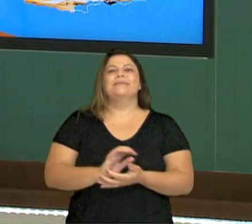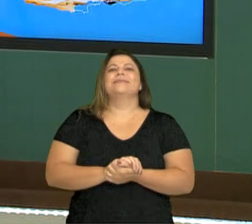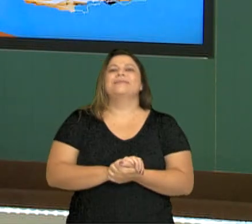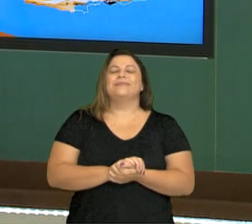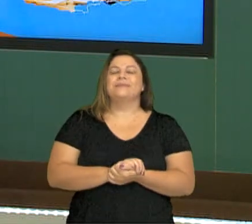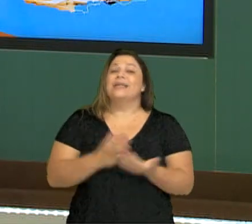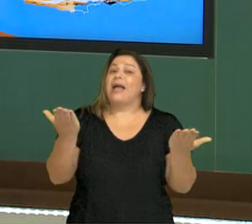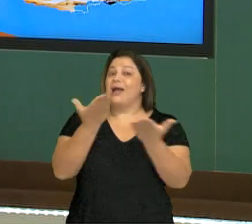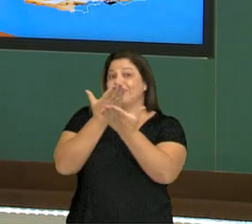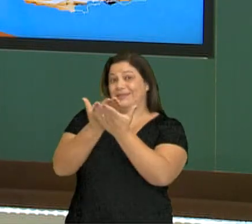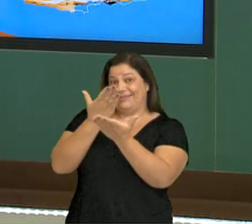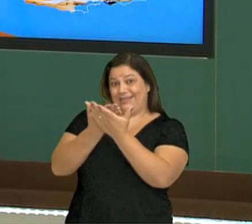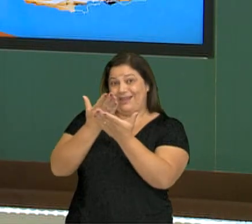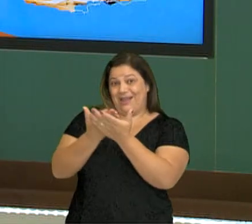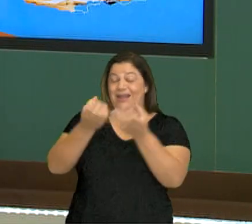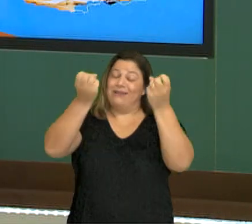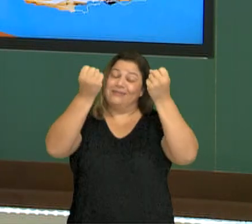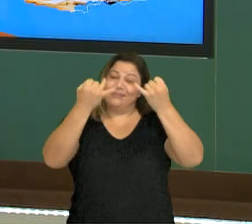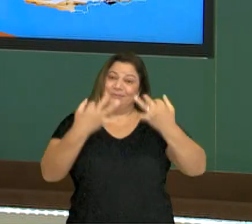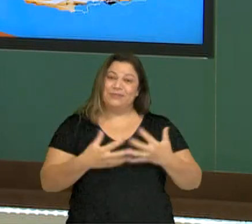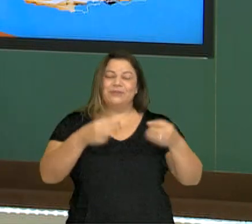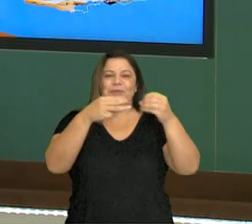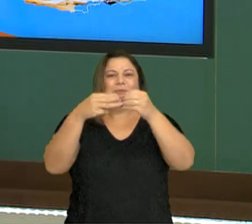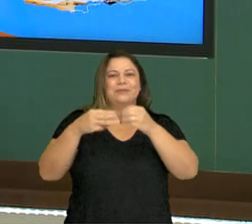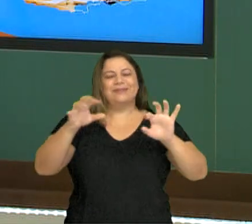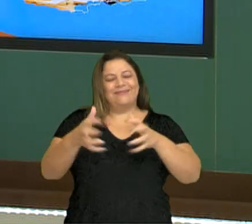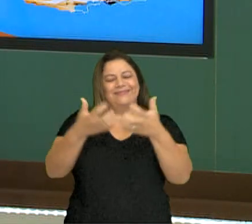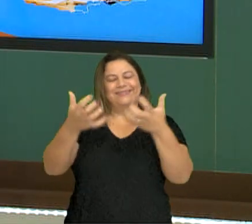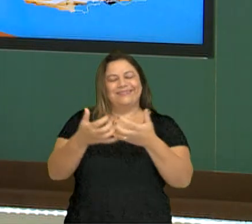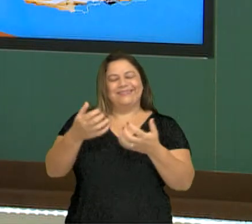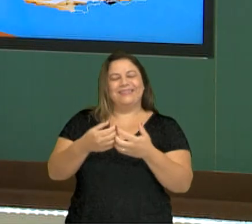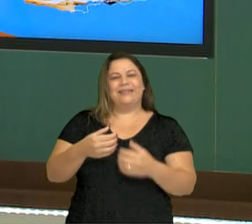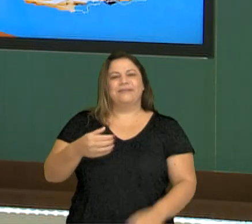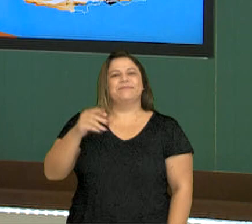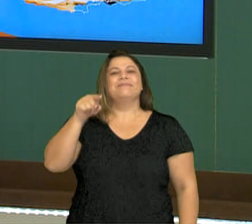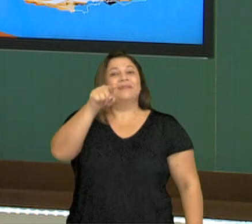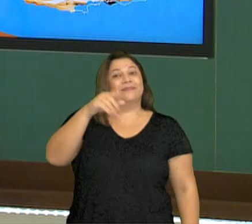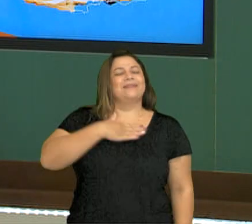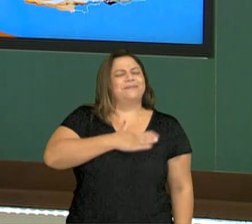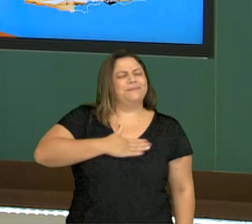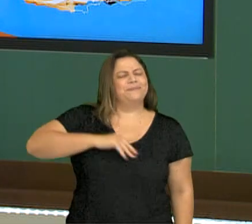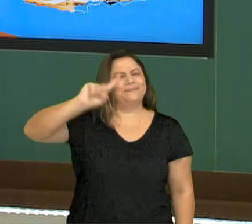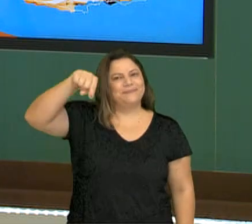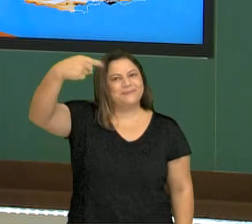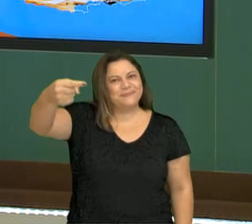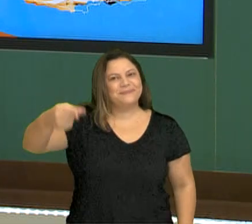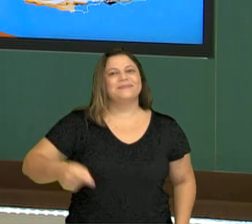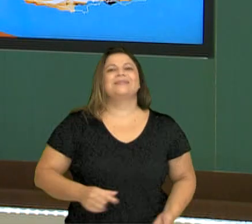Nessa aula, nós falamos sobre as células vegetais. Espero que vocês tenham gostado e até breve!